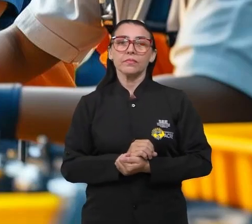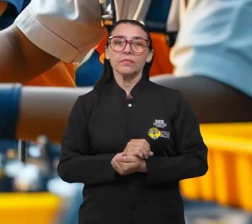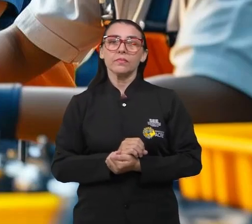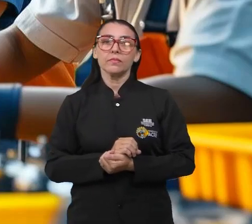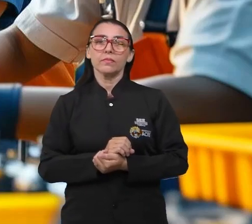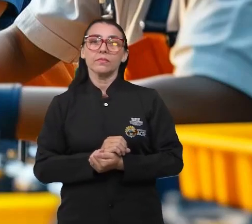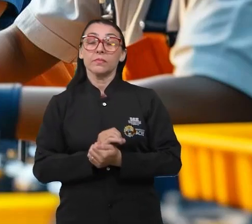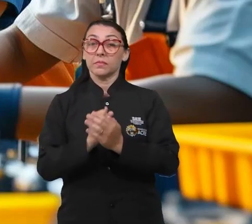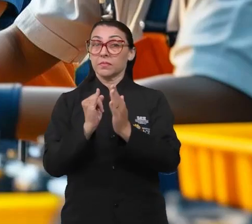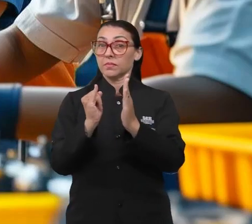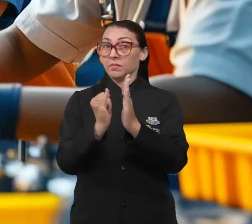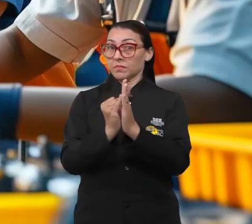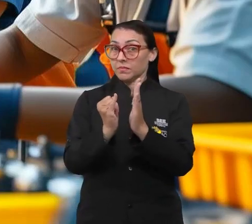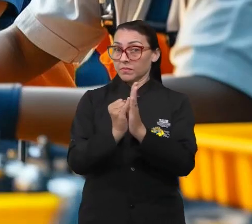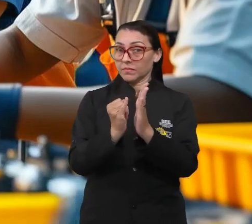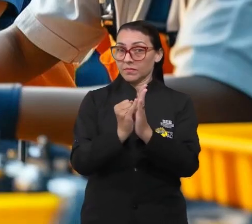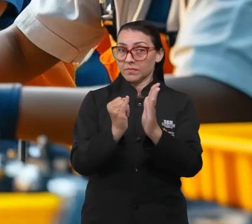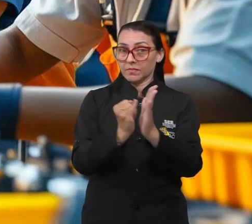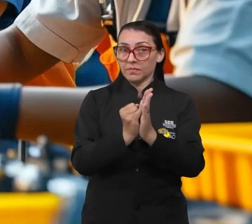uma forma